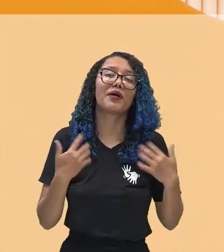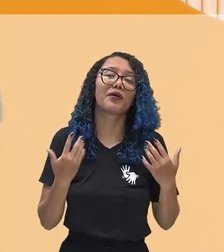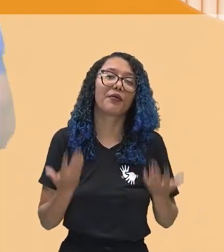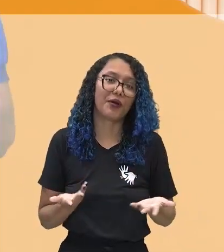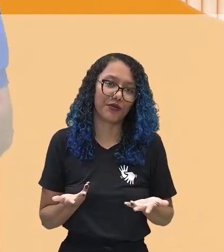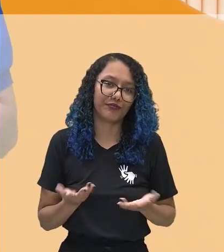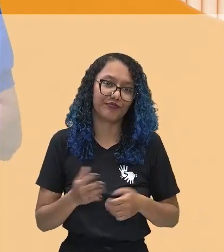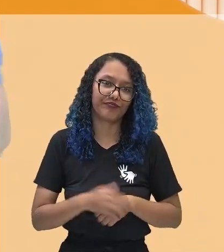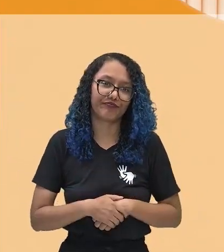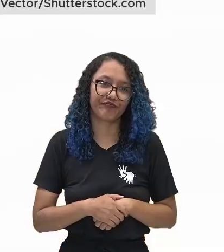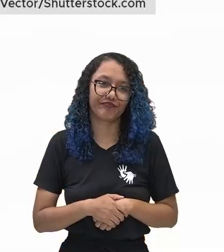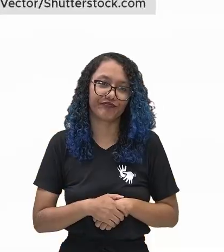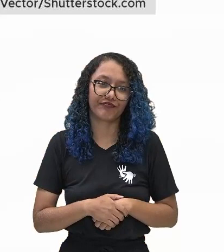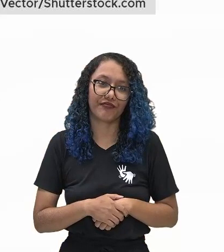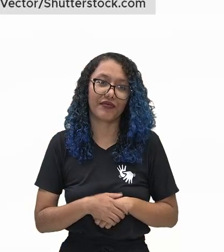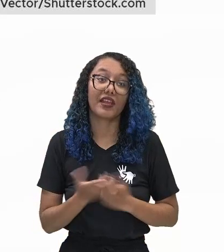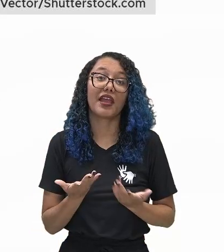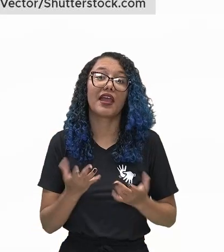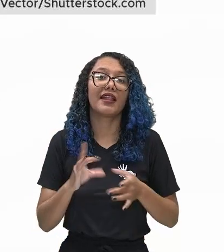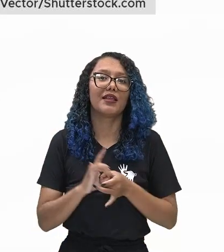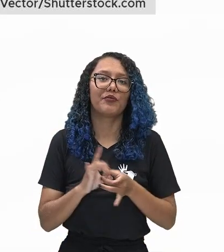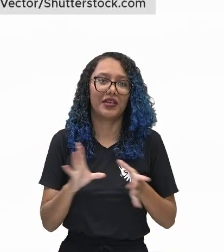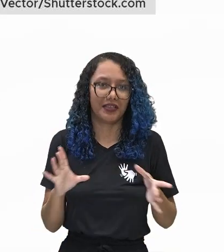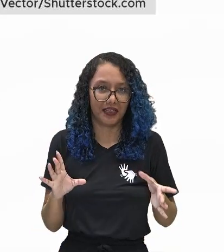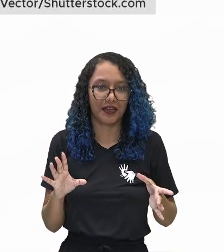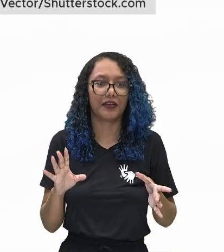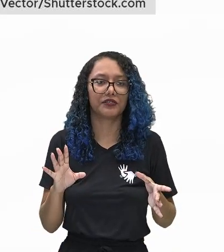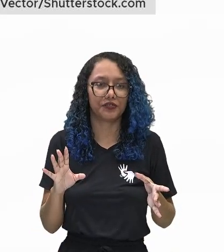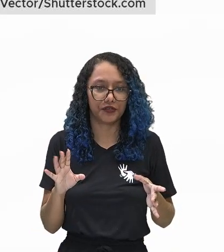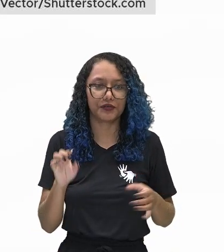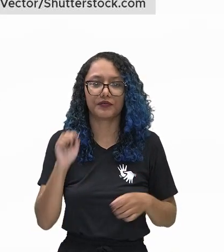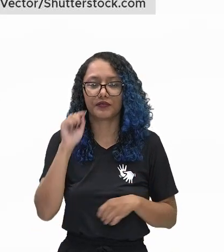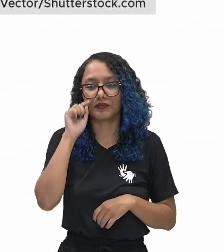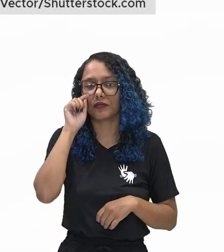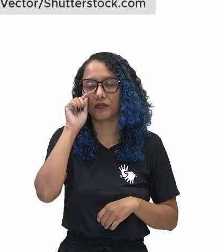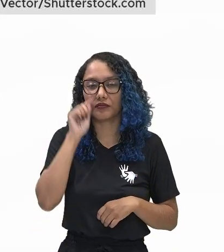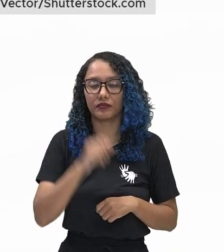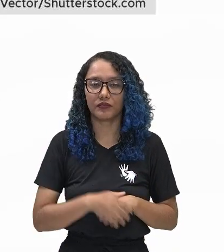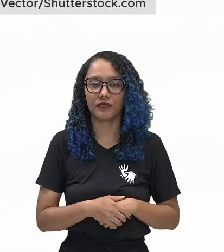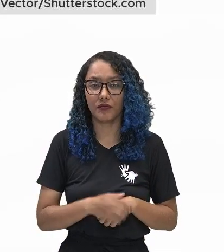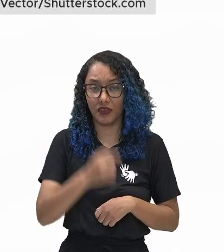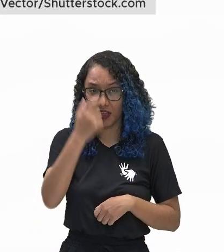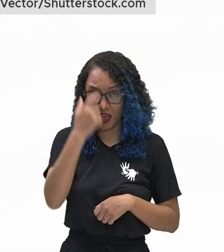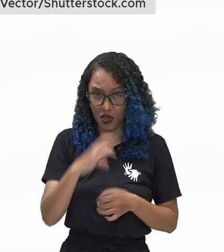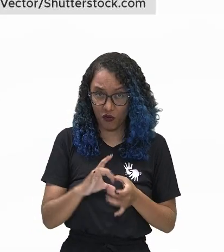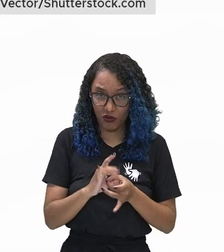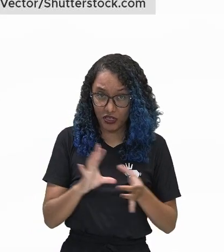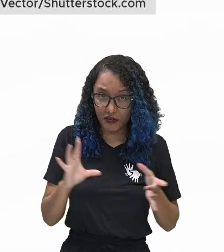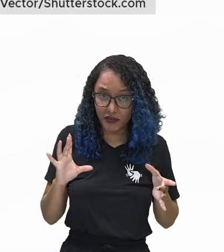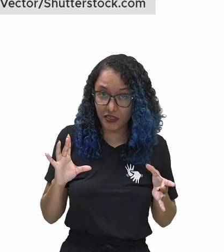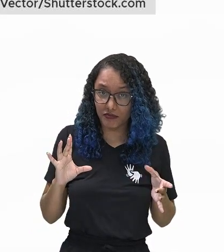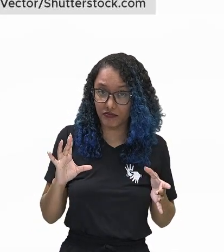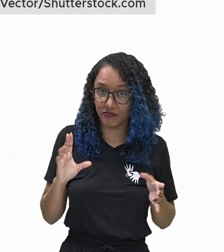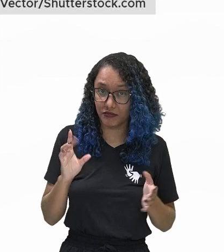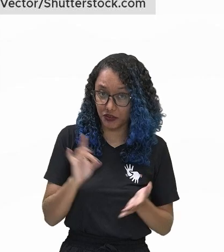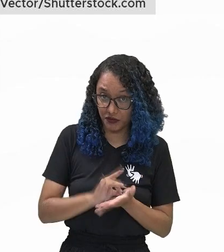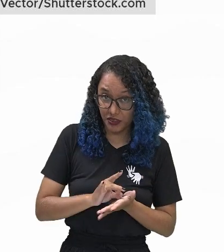nossa liberdade. Olha só, a liberdade humana. Eu sou livre? Sartre falava para nós